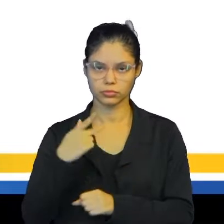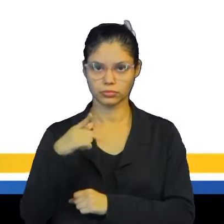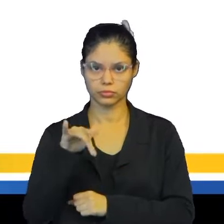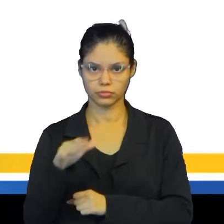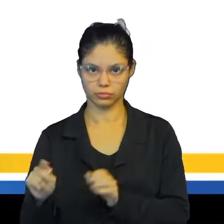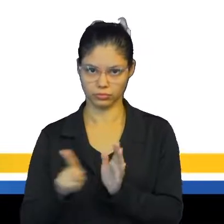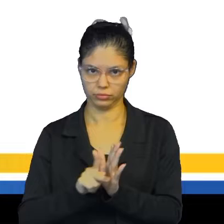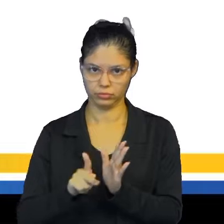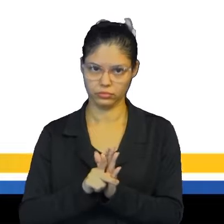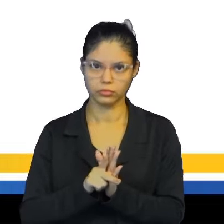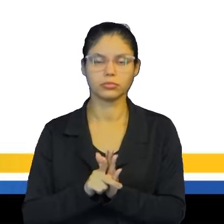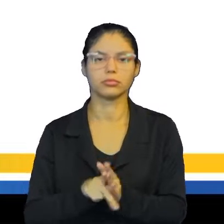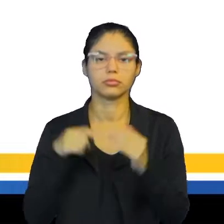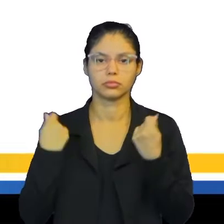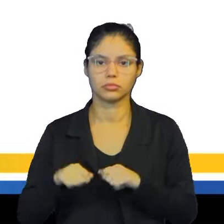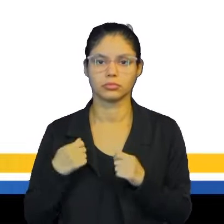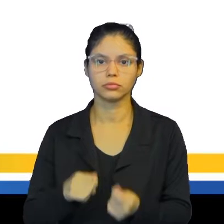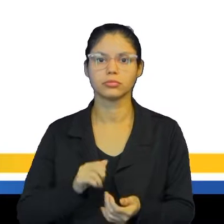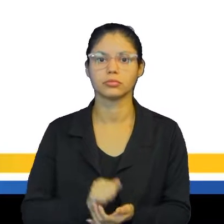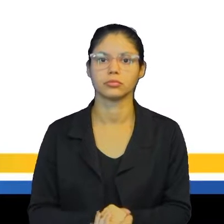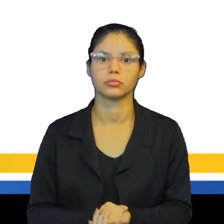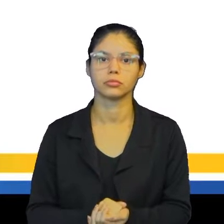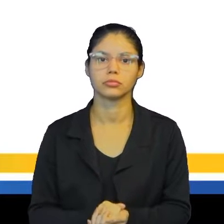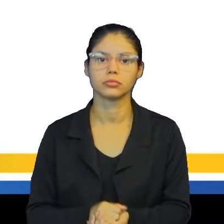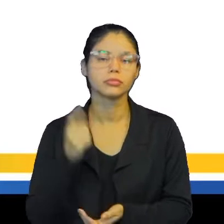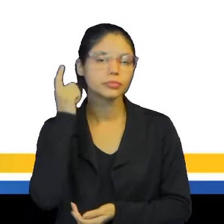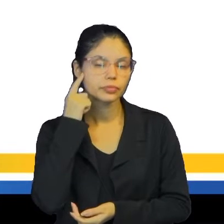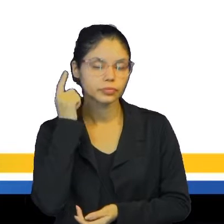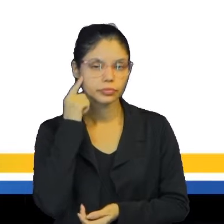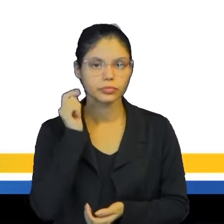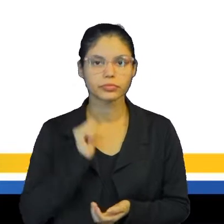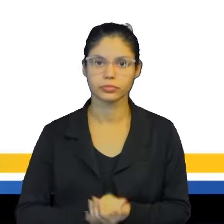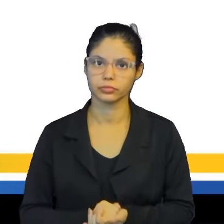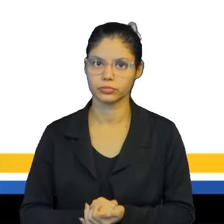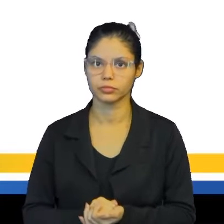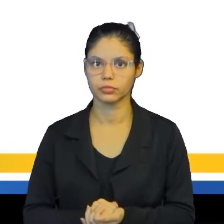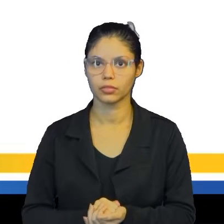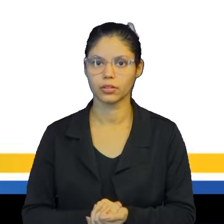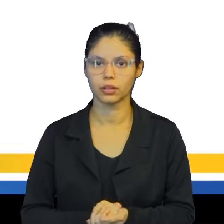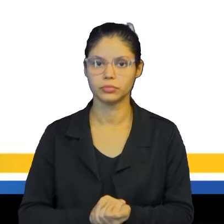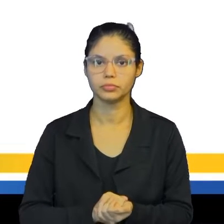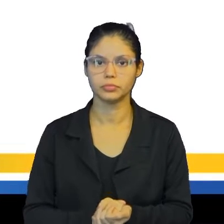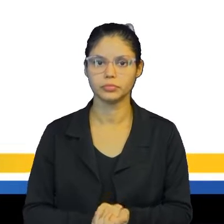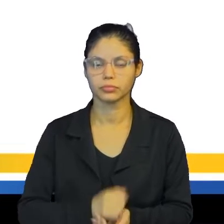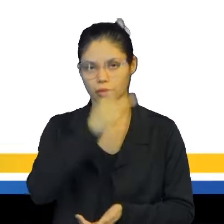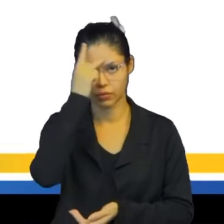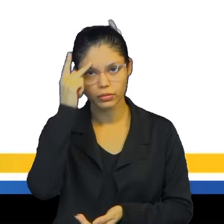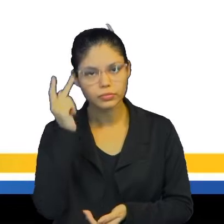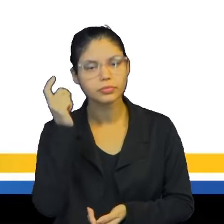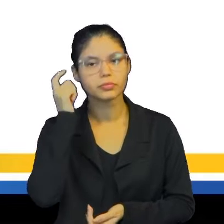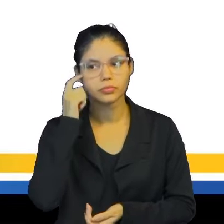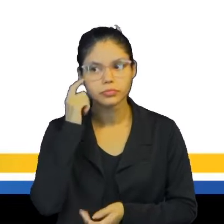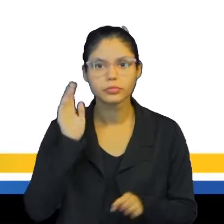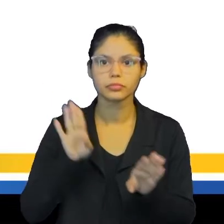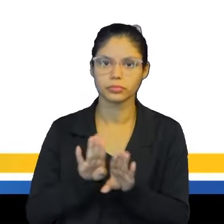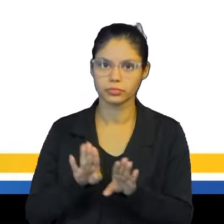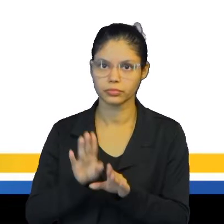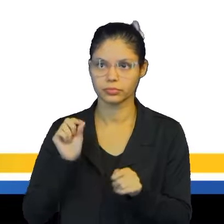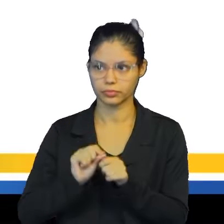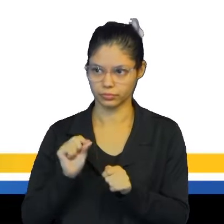peças concretas e precisas, ou seja, o pensamento, né, do design aí, do artista,